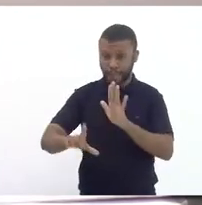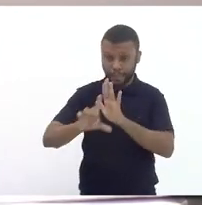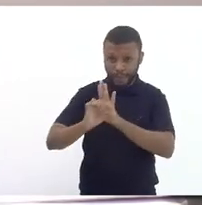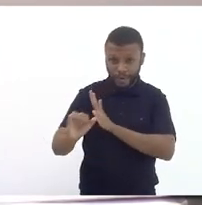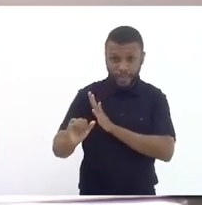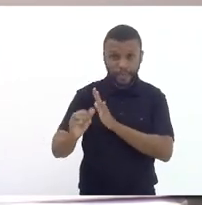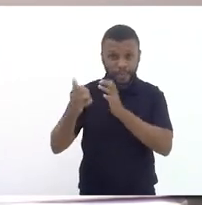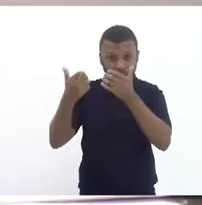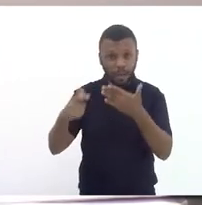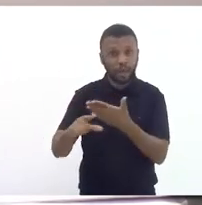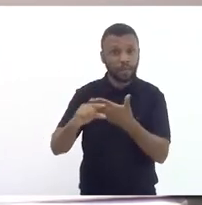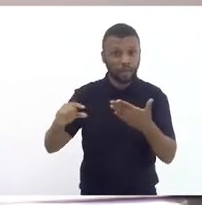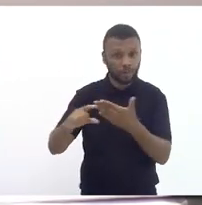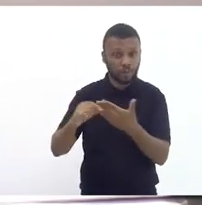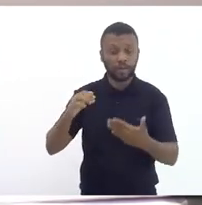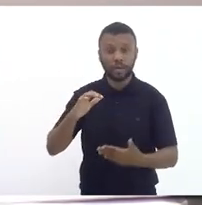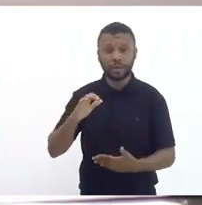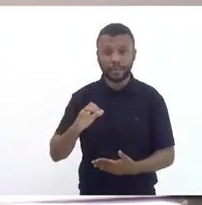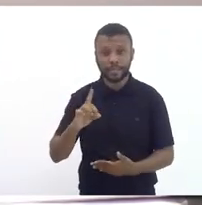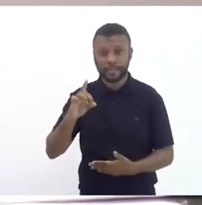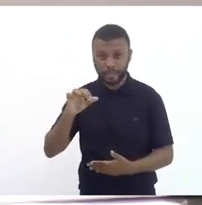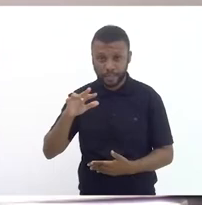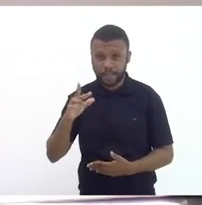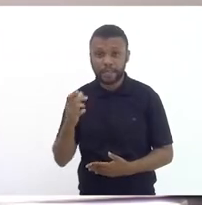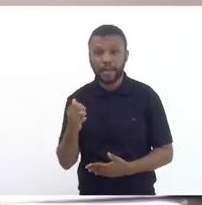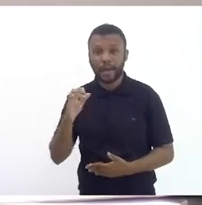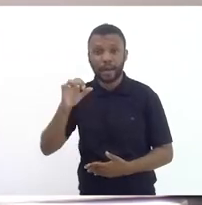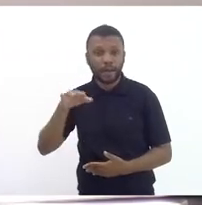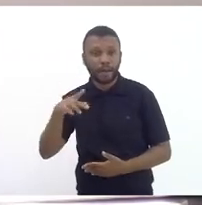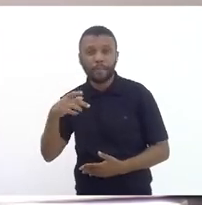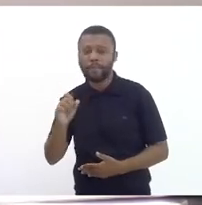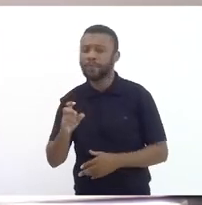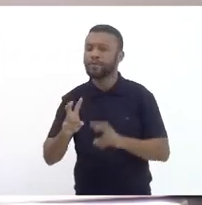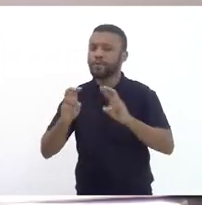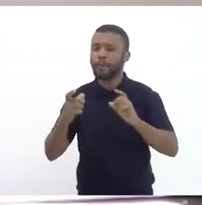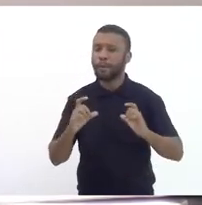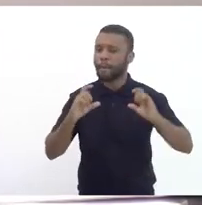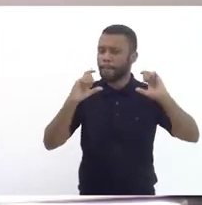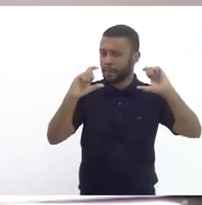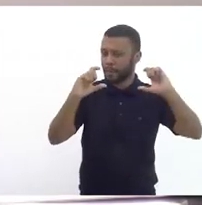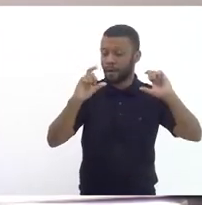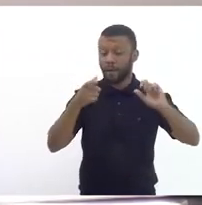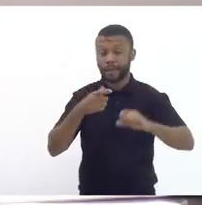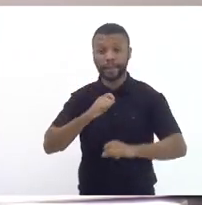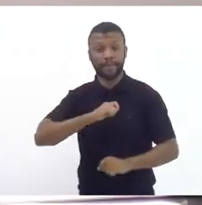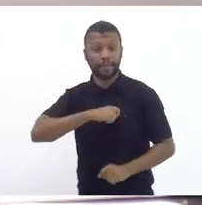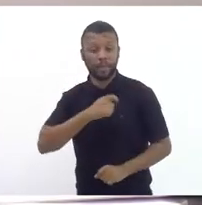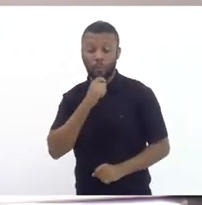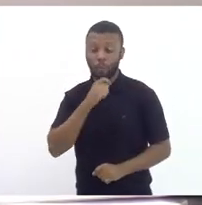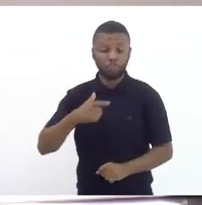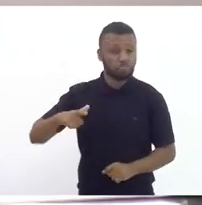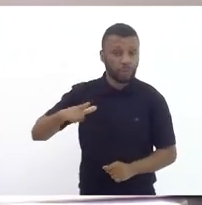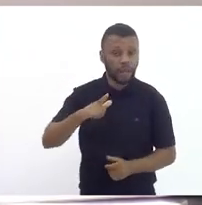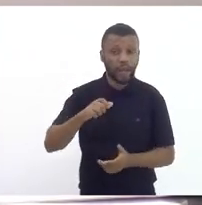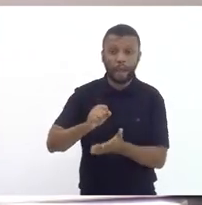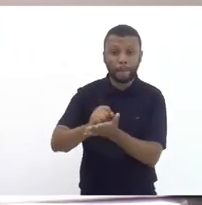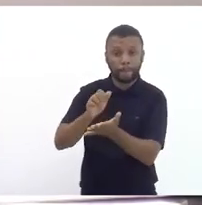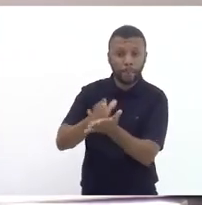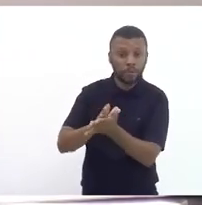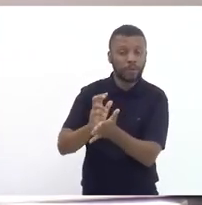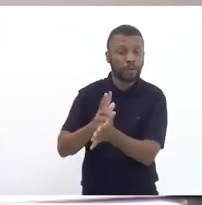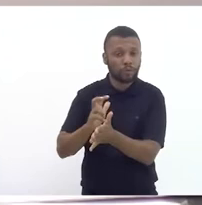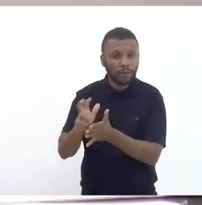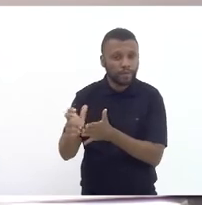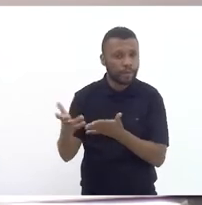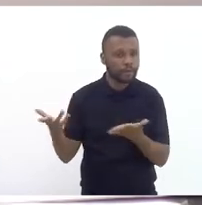Cidinha Campos dos painéis. E também essa fiscalização é praticamente inexistente. Não se multa a Supervia por não cumprir a